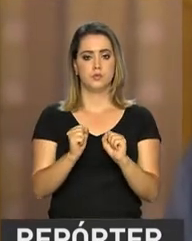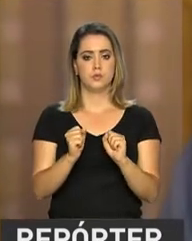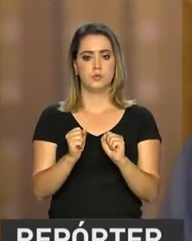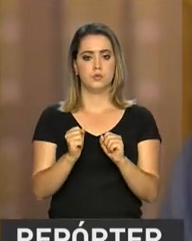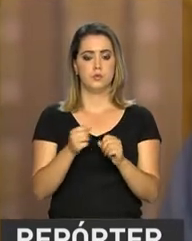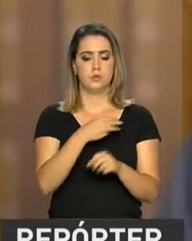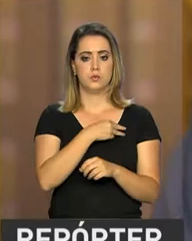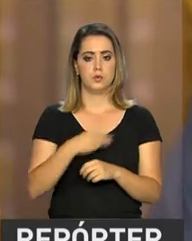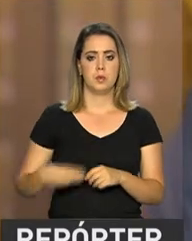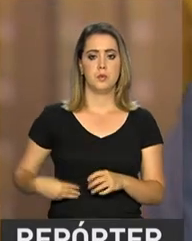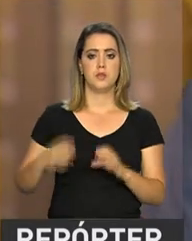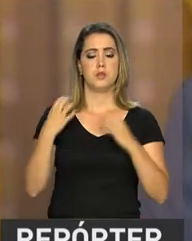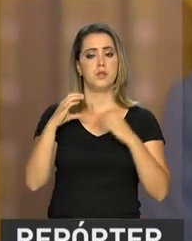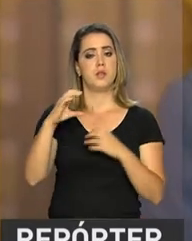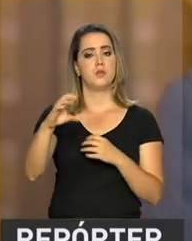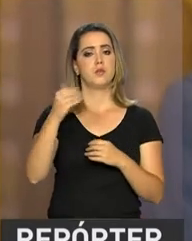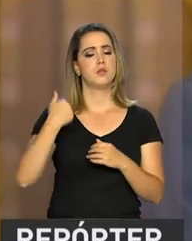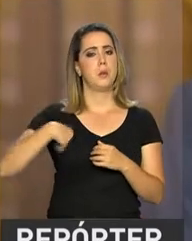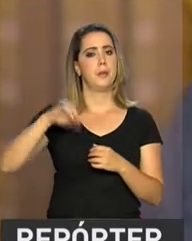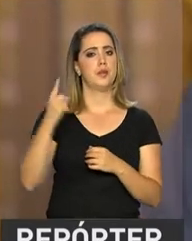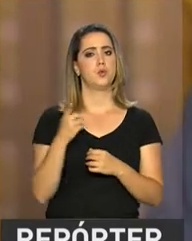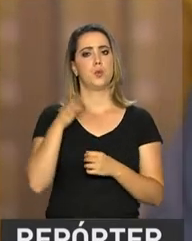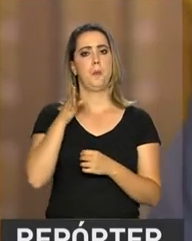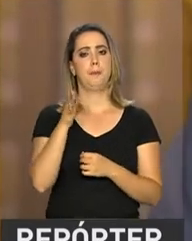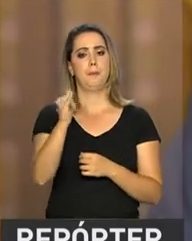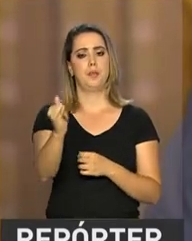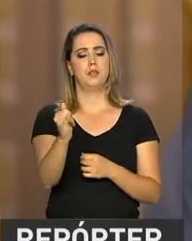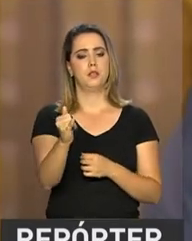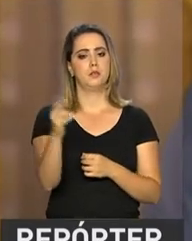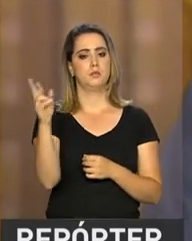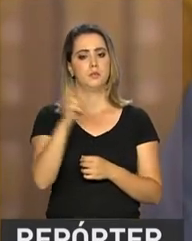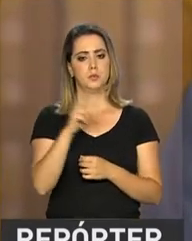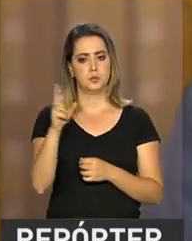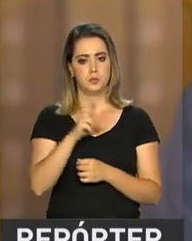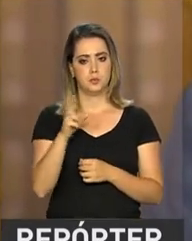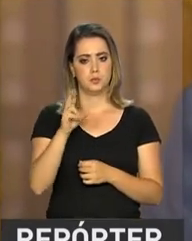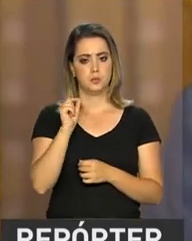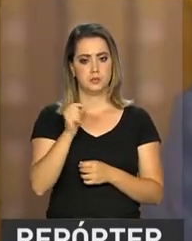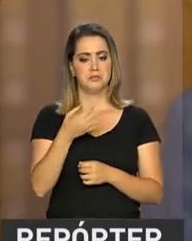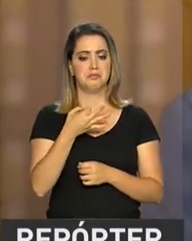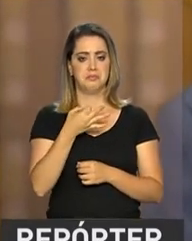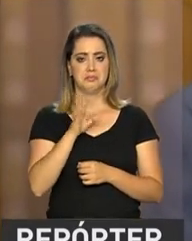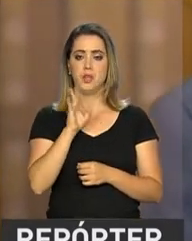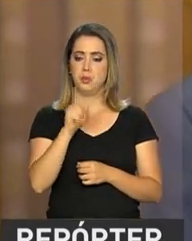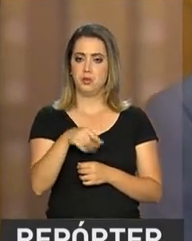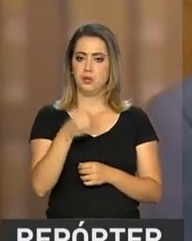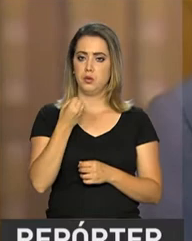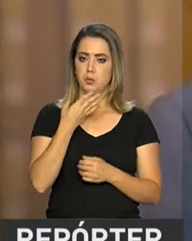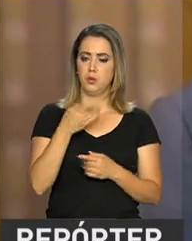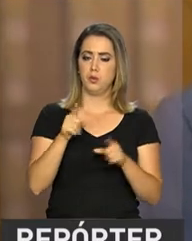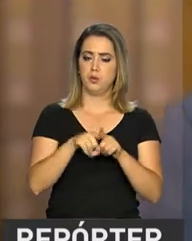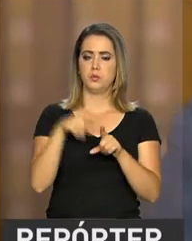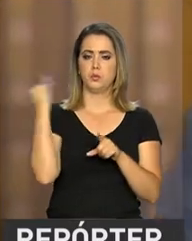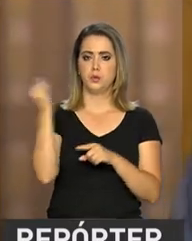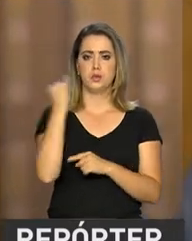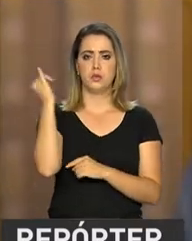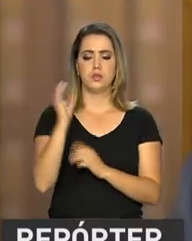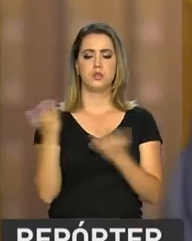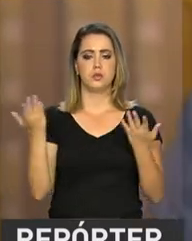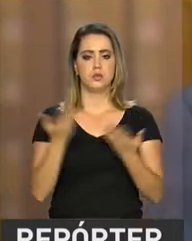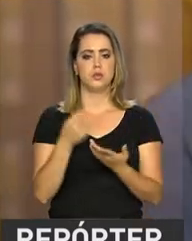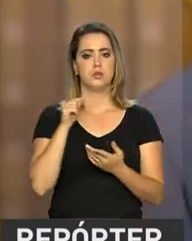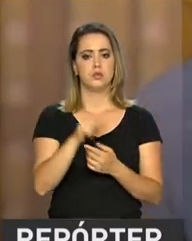do ministério das cidades de mais de 1 bilhão de reais acho que tendo uma participação importante que esse